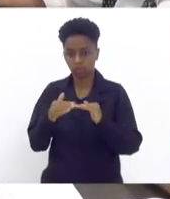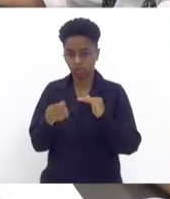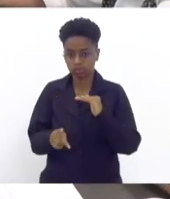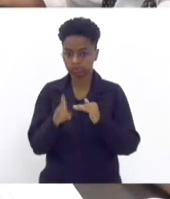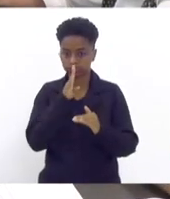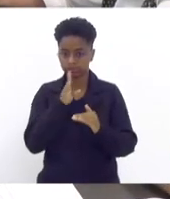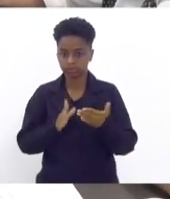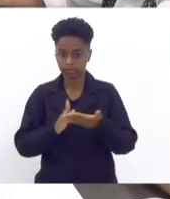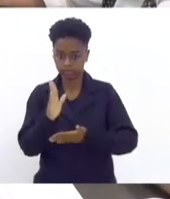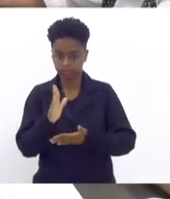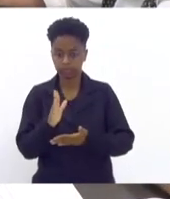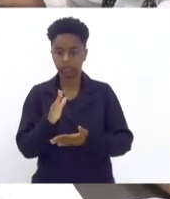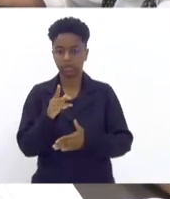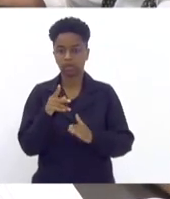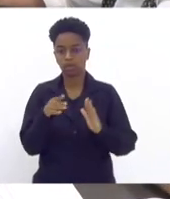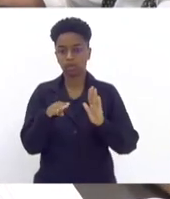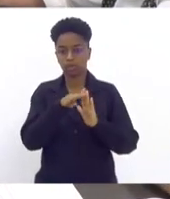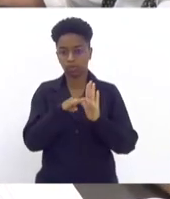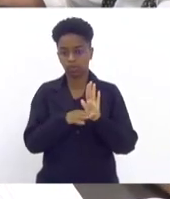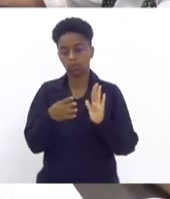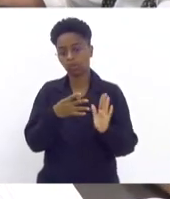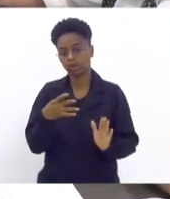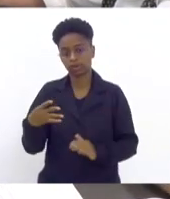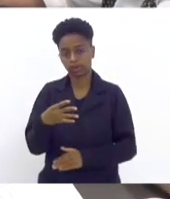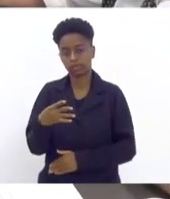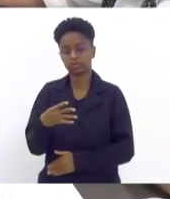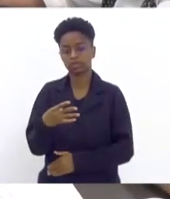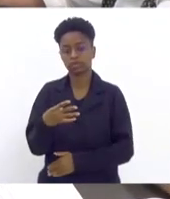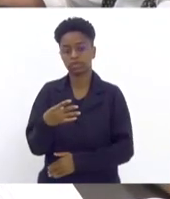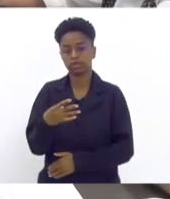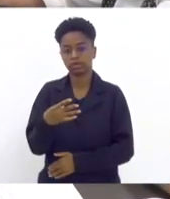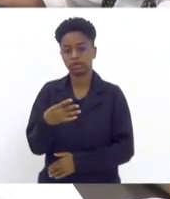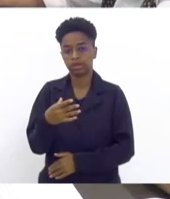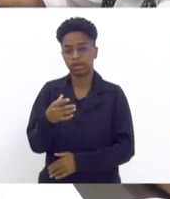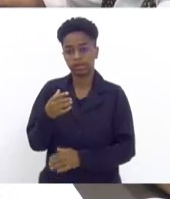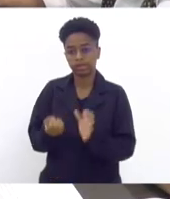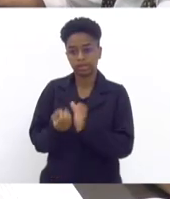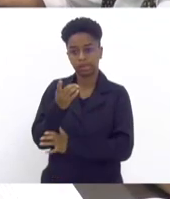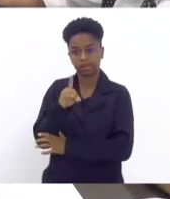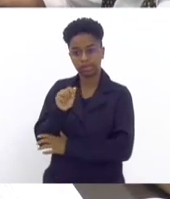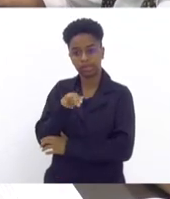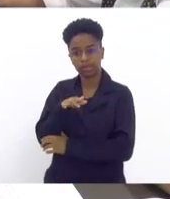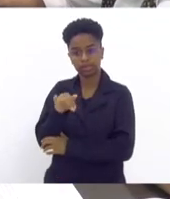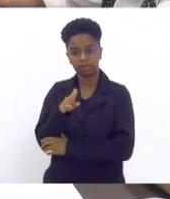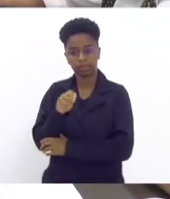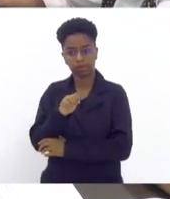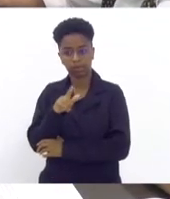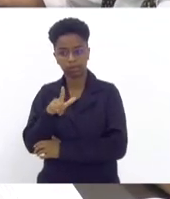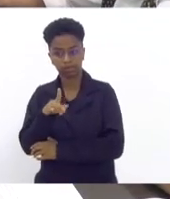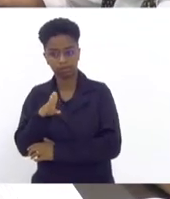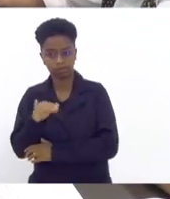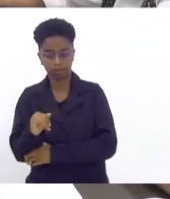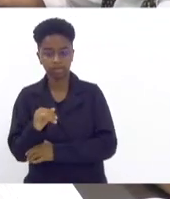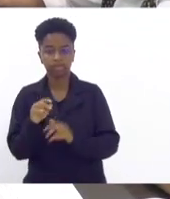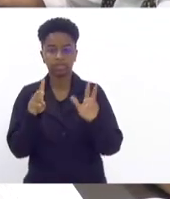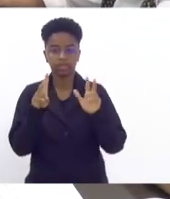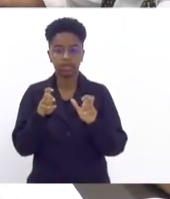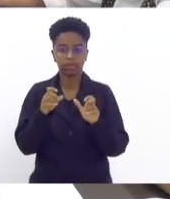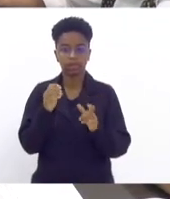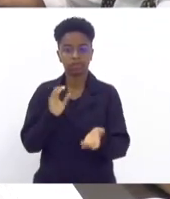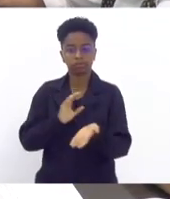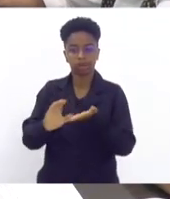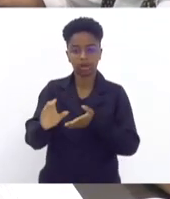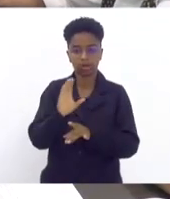aprovado. 44 da pauta, o PL 257/2023, de autoria da deputada Dani Balbi, que institui a política estadual Aldir Blanc de fomento